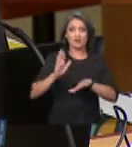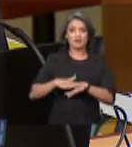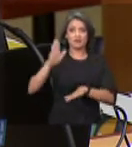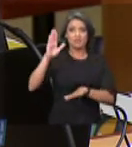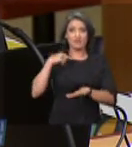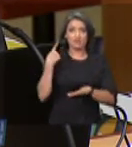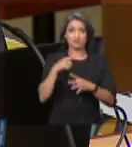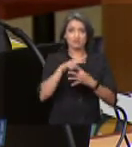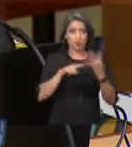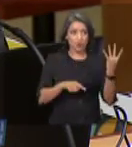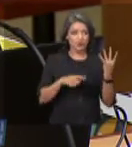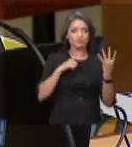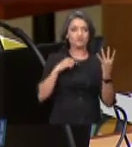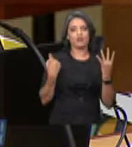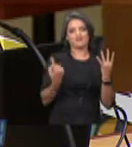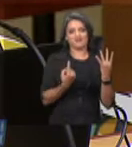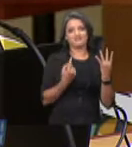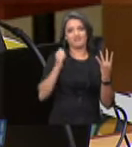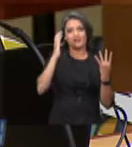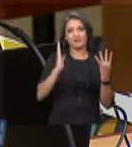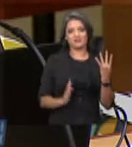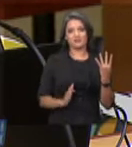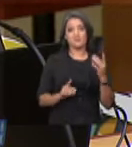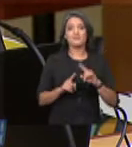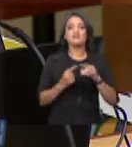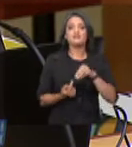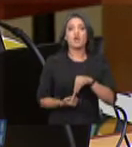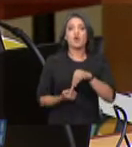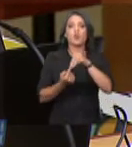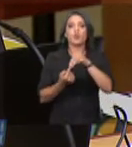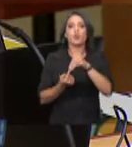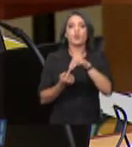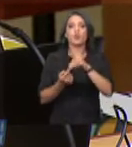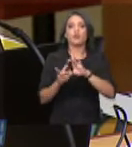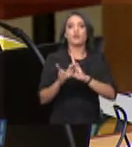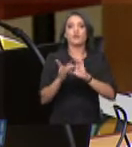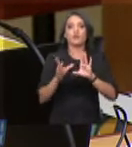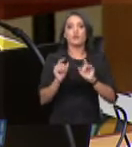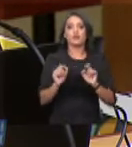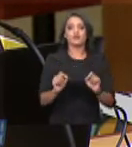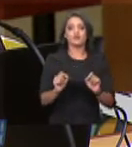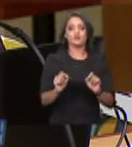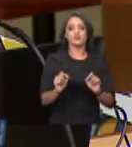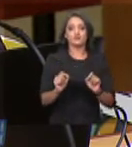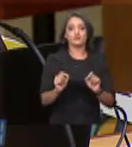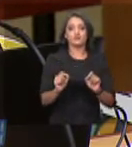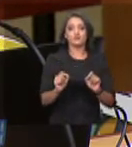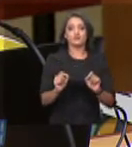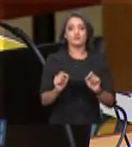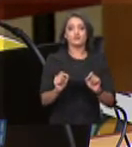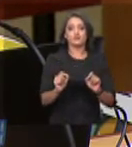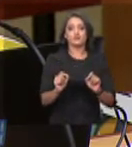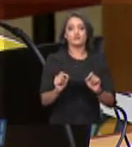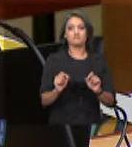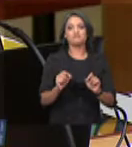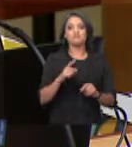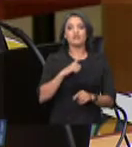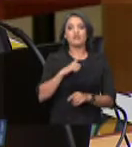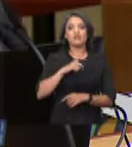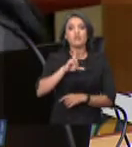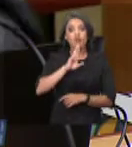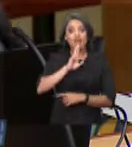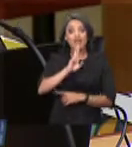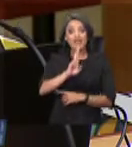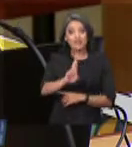do mundo mas a única democracia que proclama o resultado